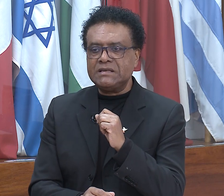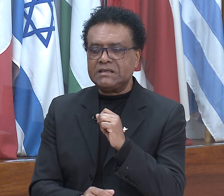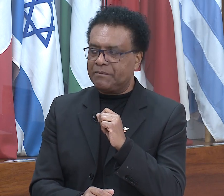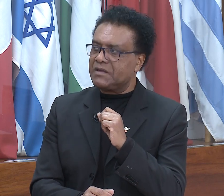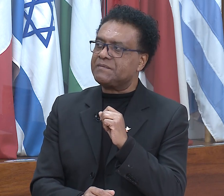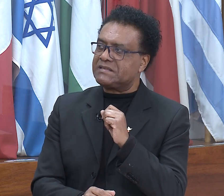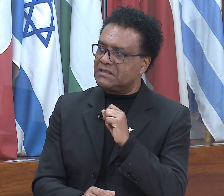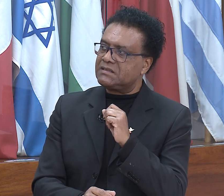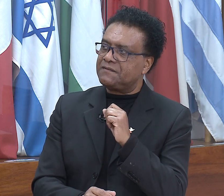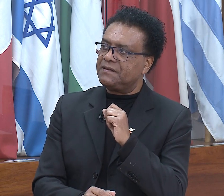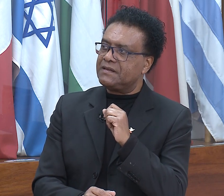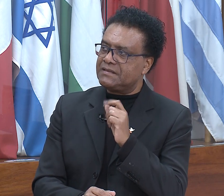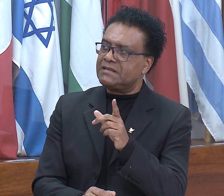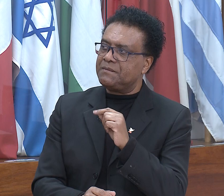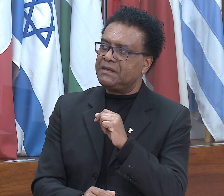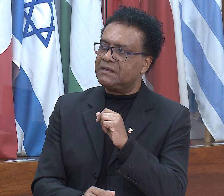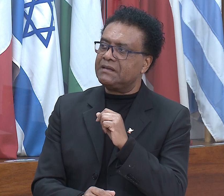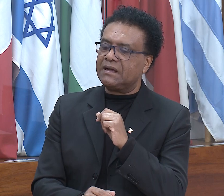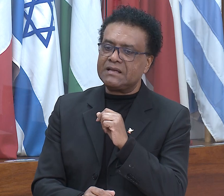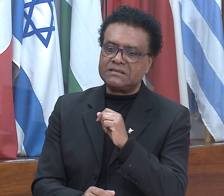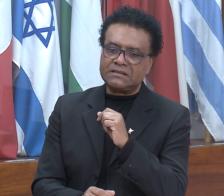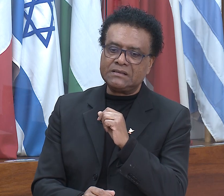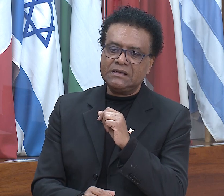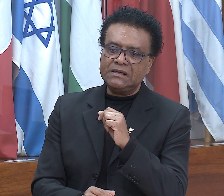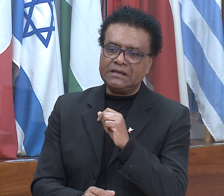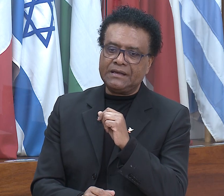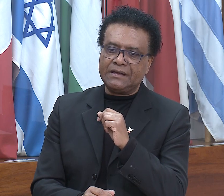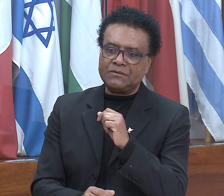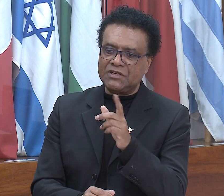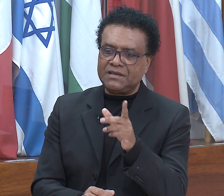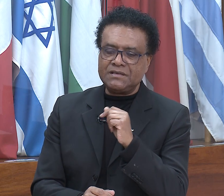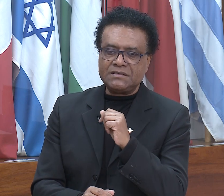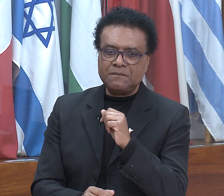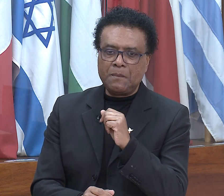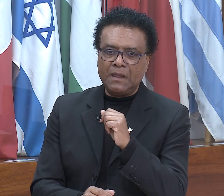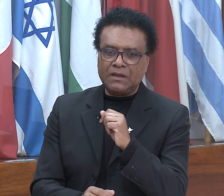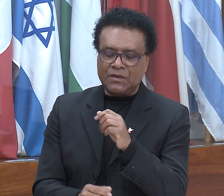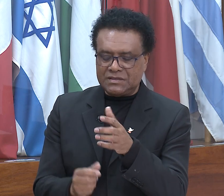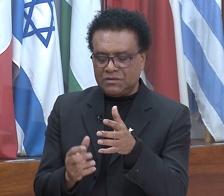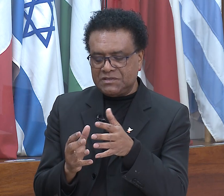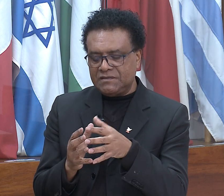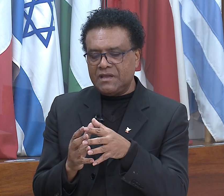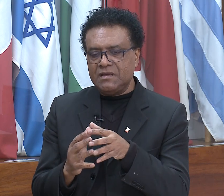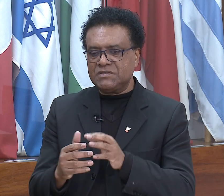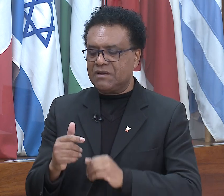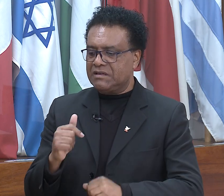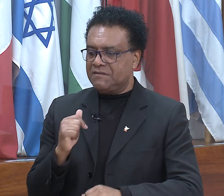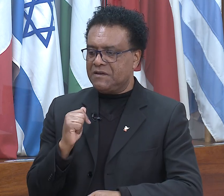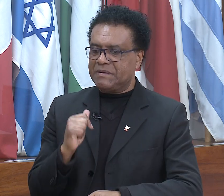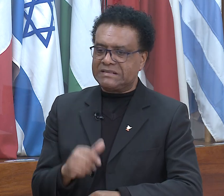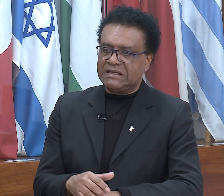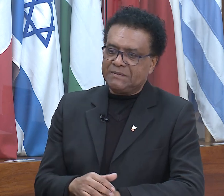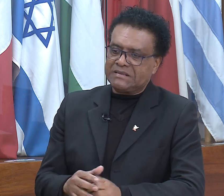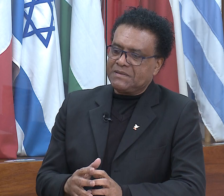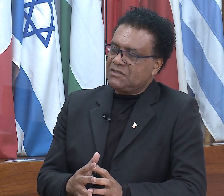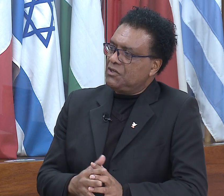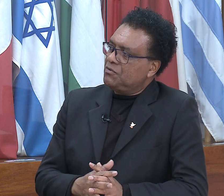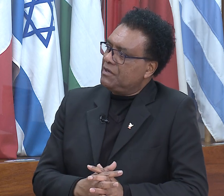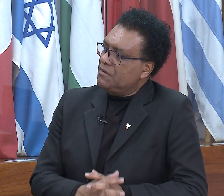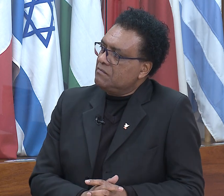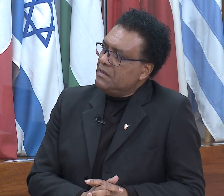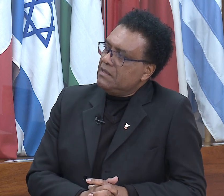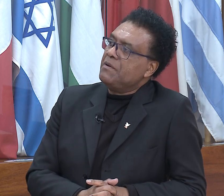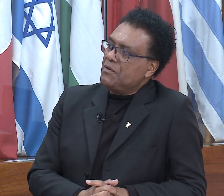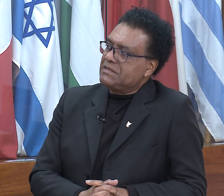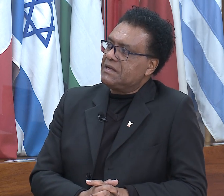de imprensa na próxima sexta-feira às 10:30 aqui na casa né no dia 15 nós inclusive teríamos na quarta-feira passada mas a mesa